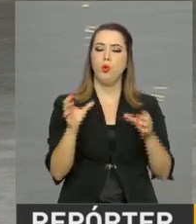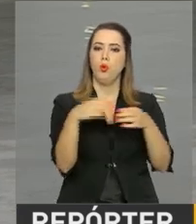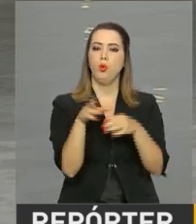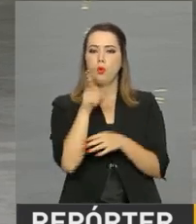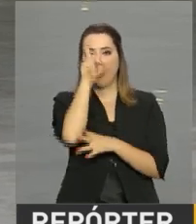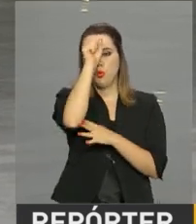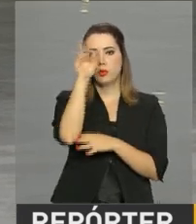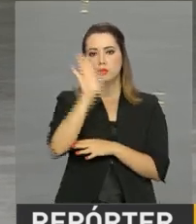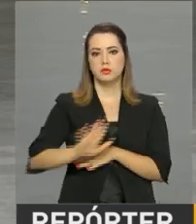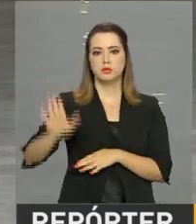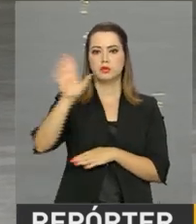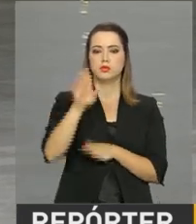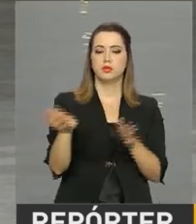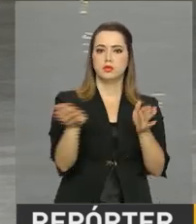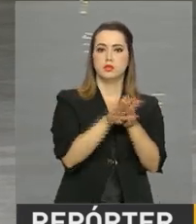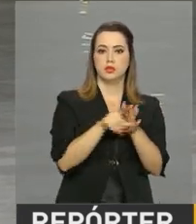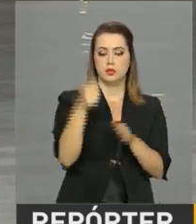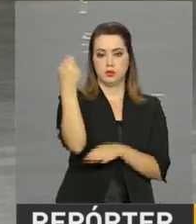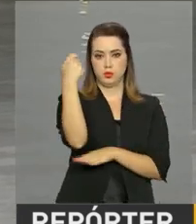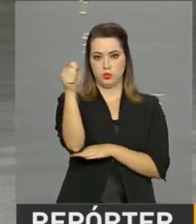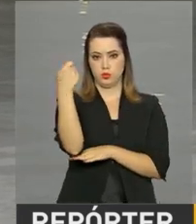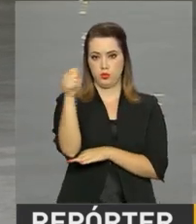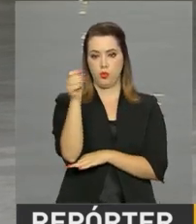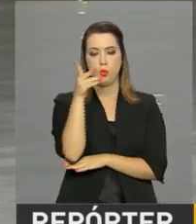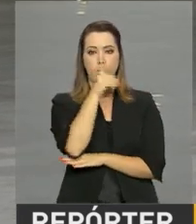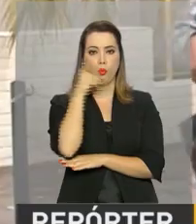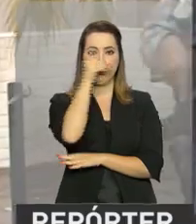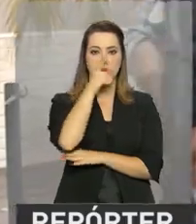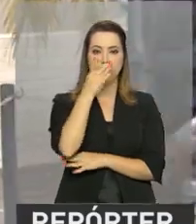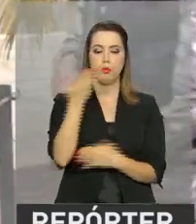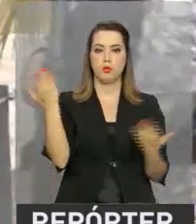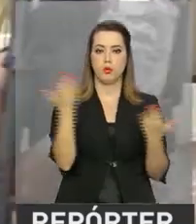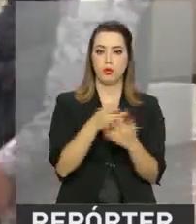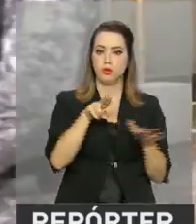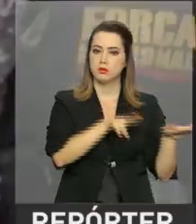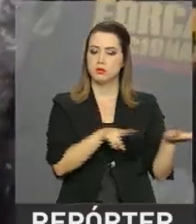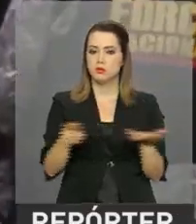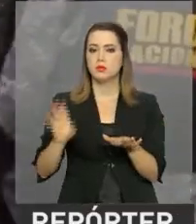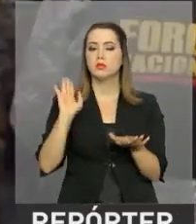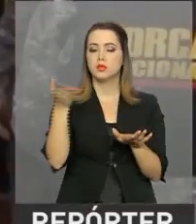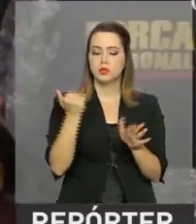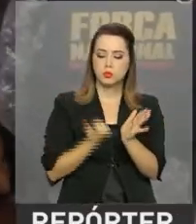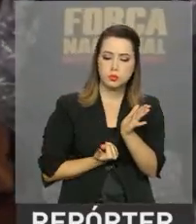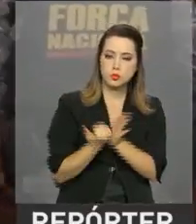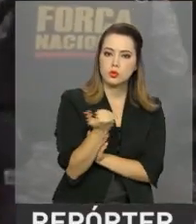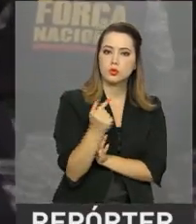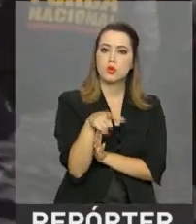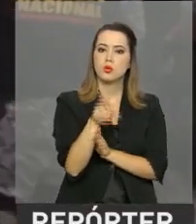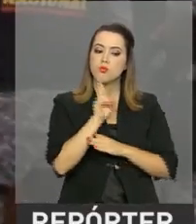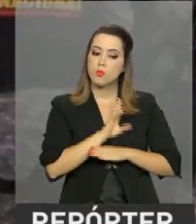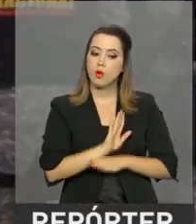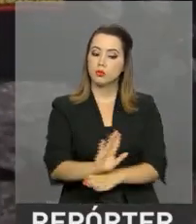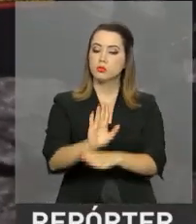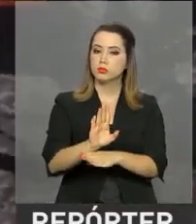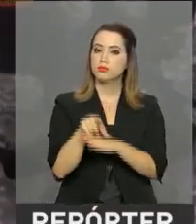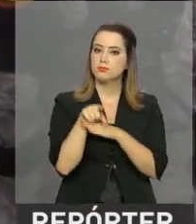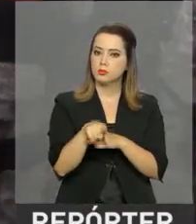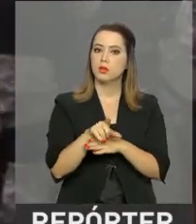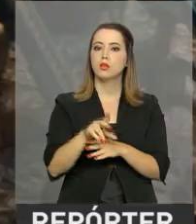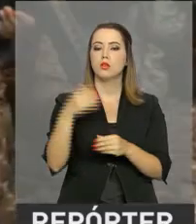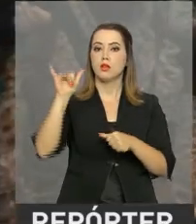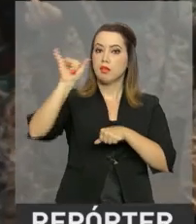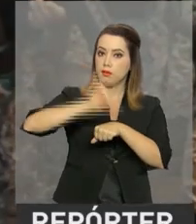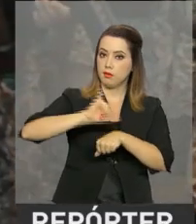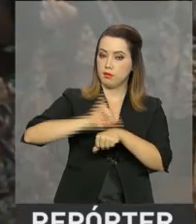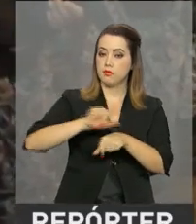Força Nacional chegaram a Porto Alegre no último domingo e nesta semana já começaram a reforçar o policiamento na